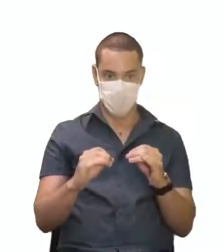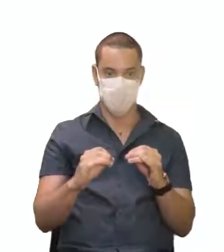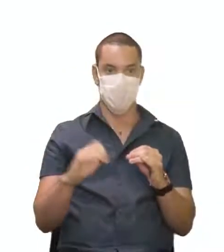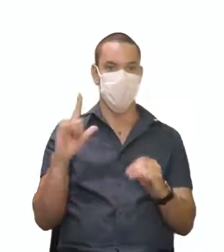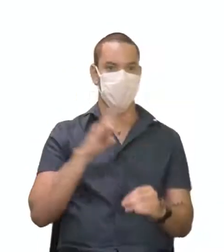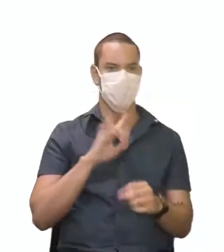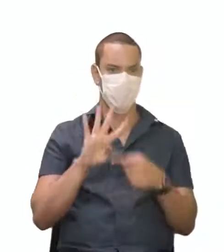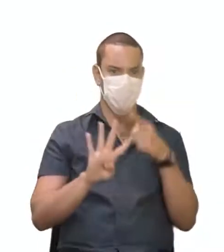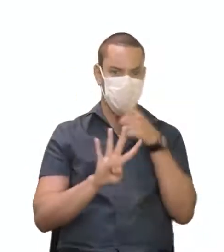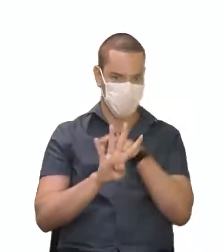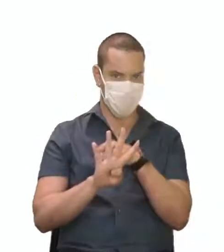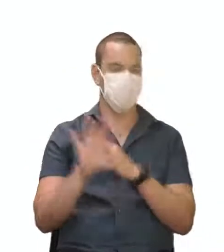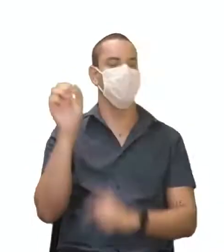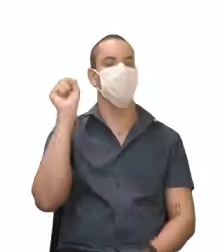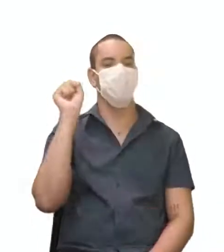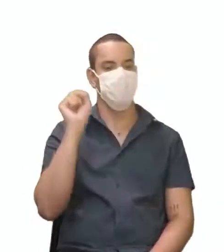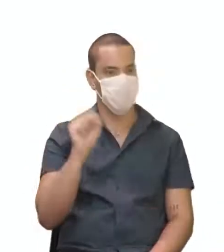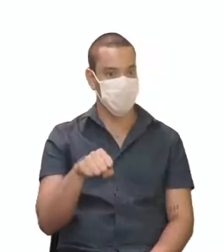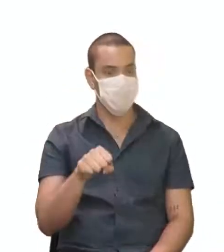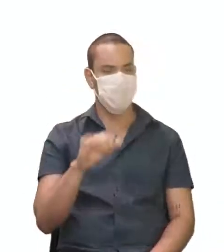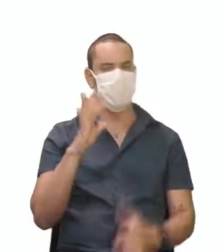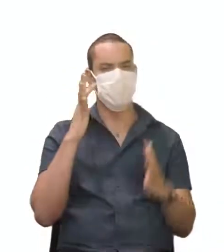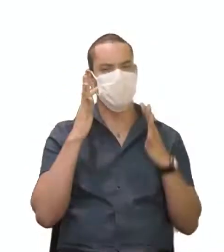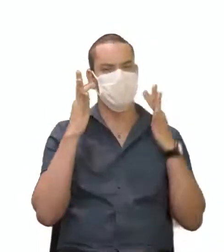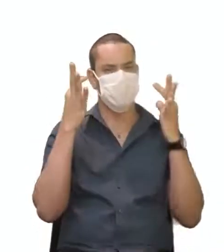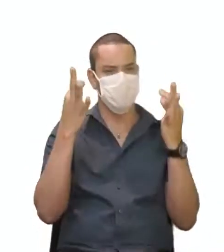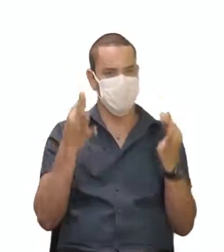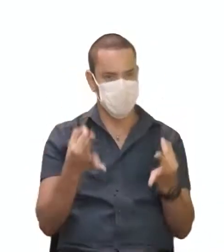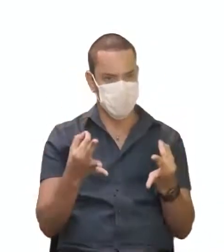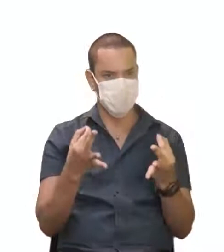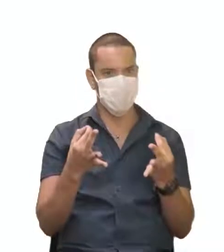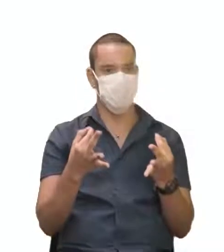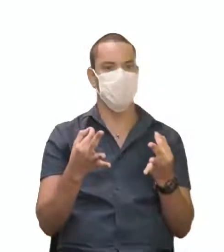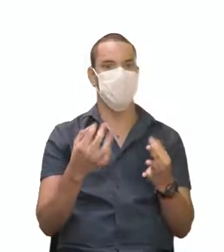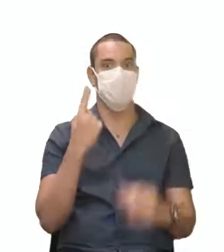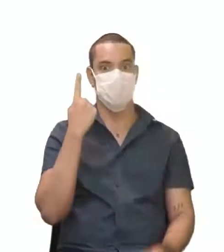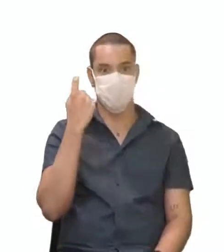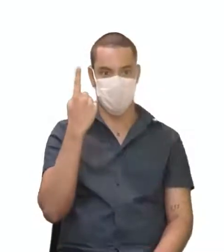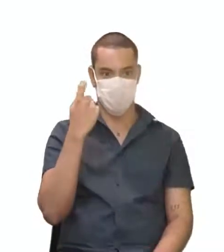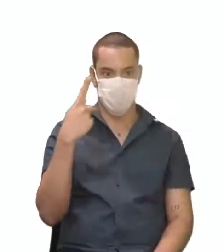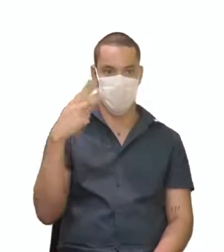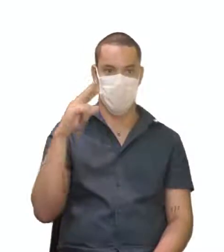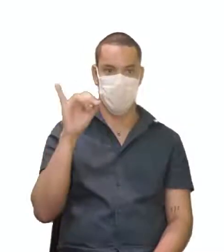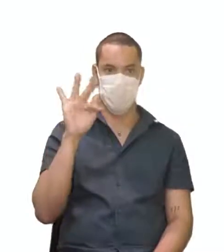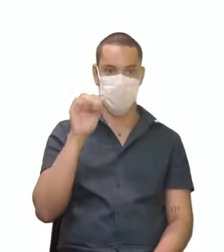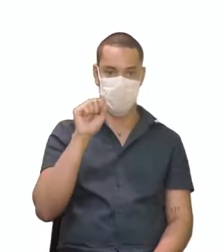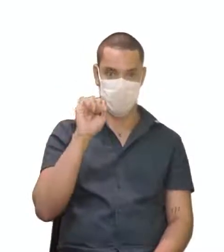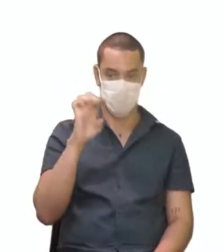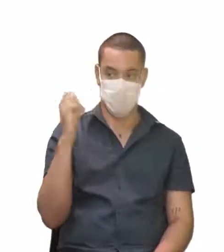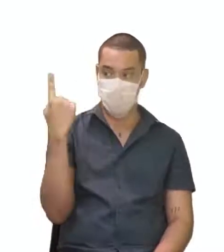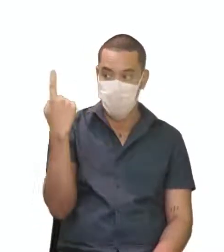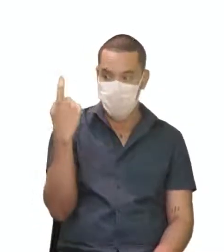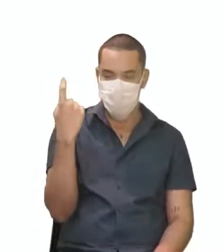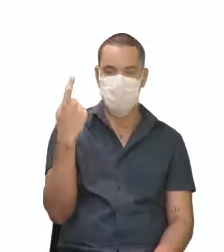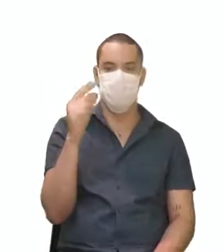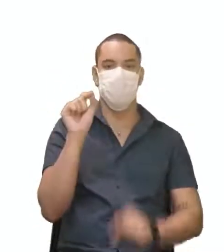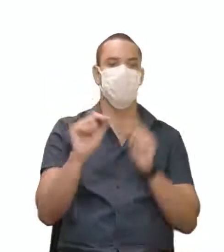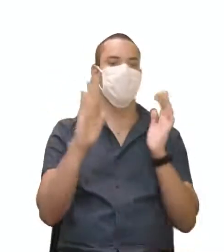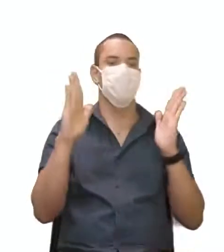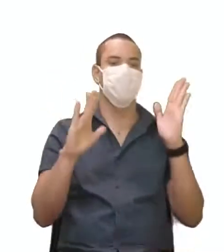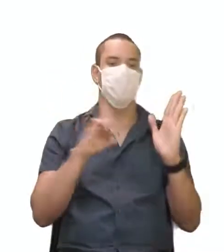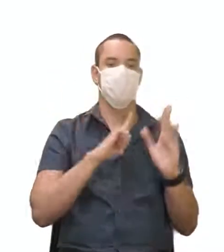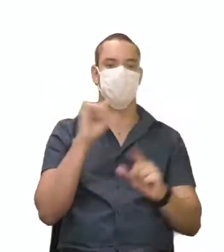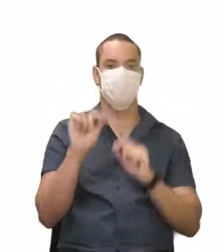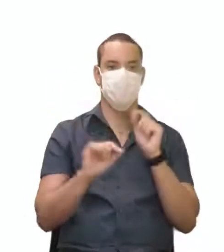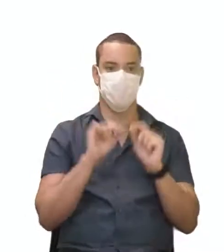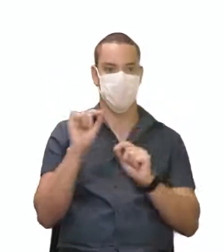4 fases, prof? Sim. Agora preste atenção na prófase 1 da meiose. Nessa fase aqui, você